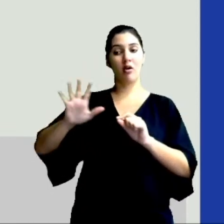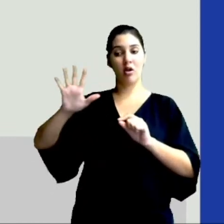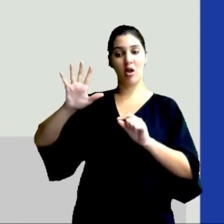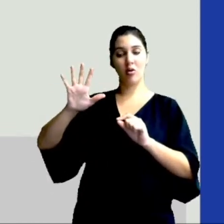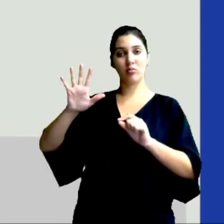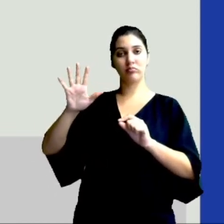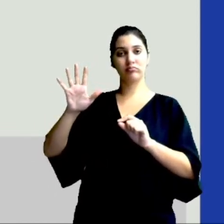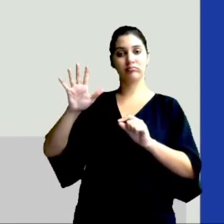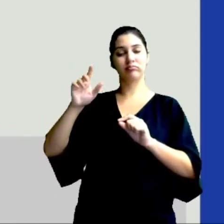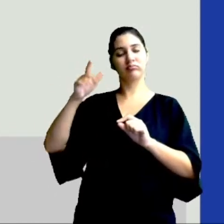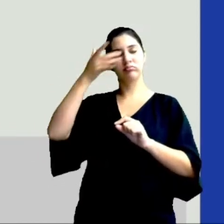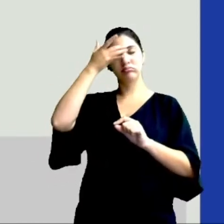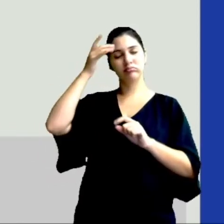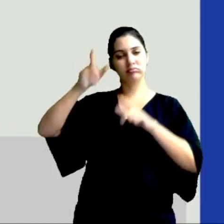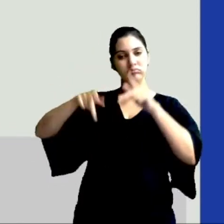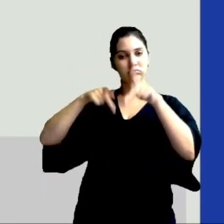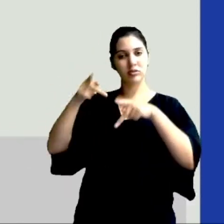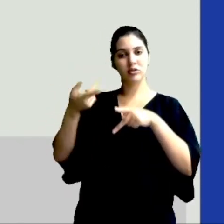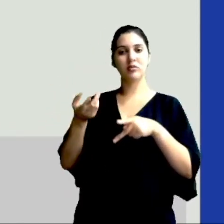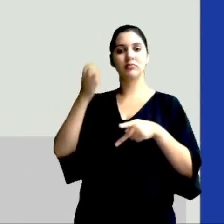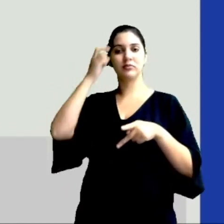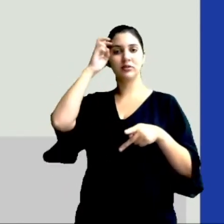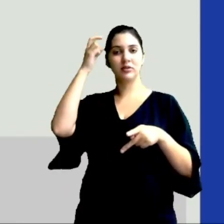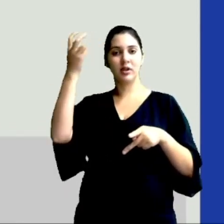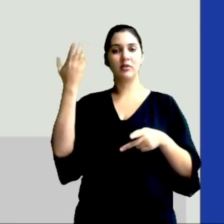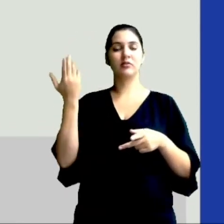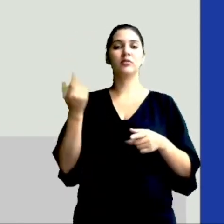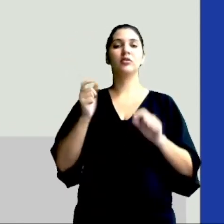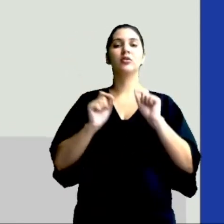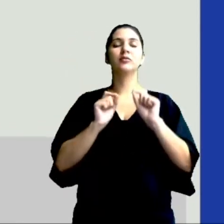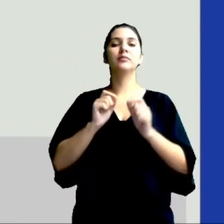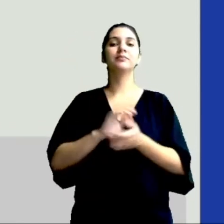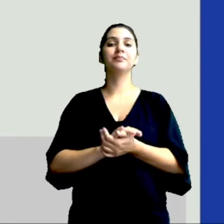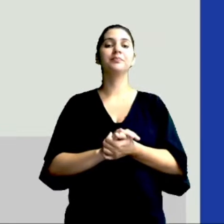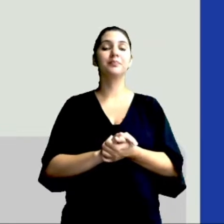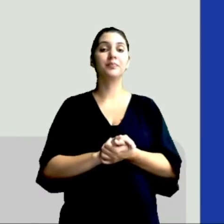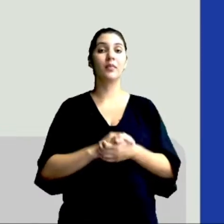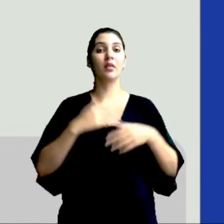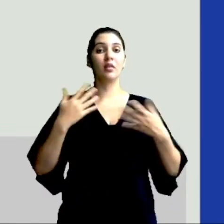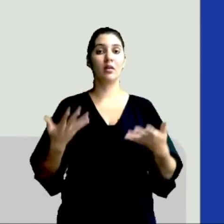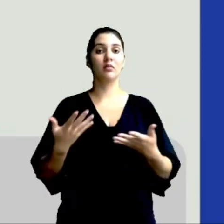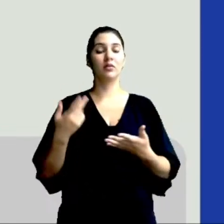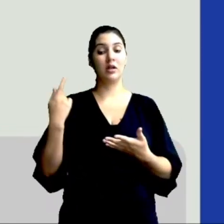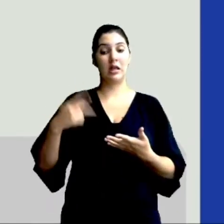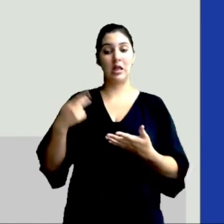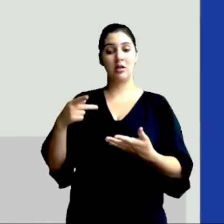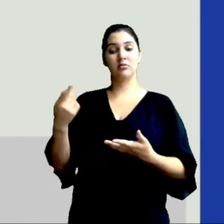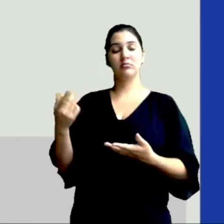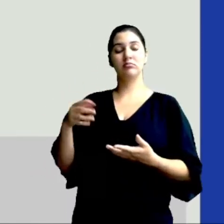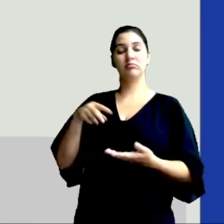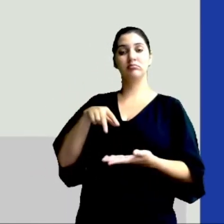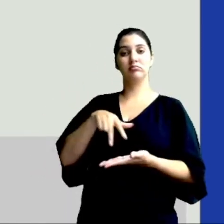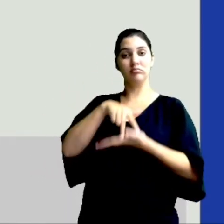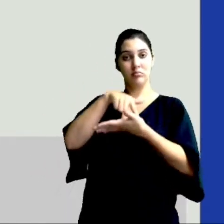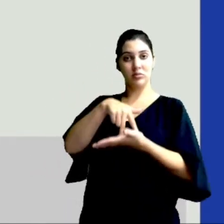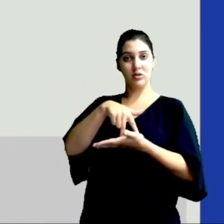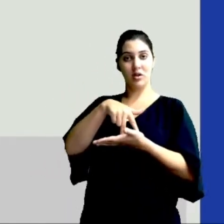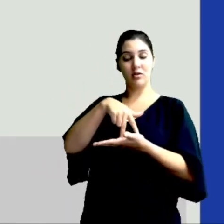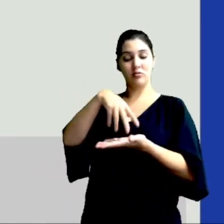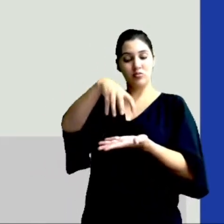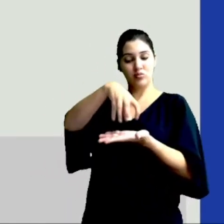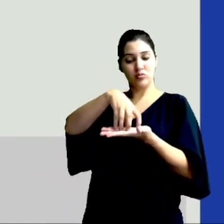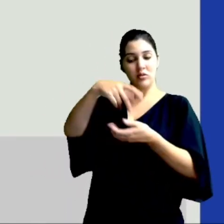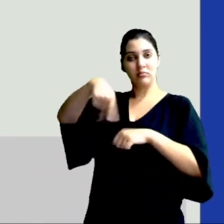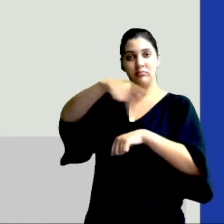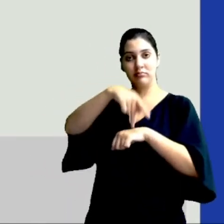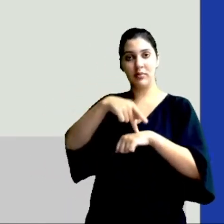são divulgadores da cultura, né, da questão da cartografia. Então, eles se colocaram no centro, né, do país.